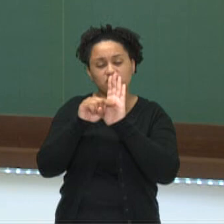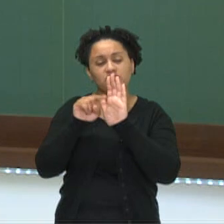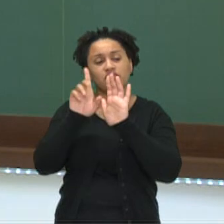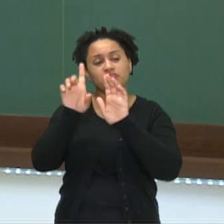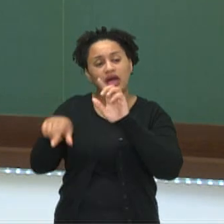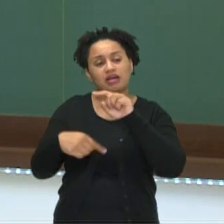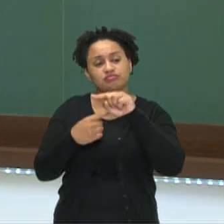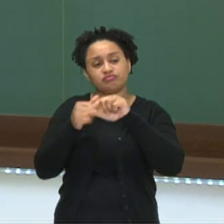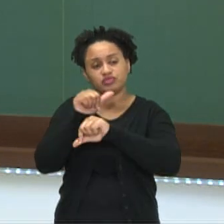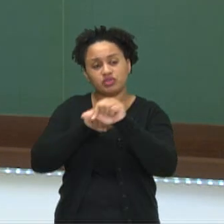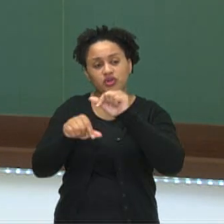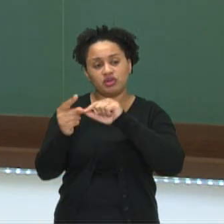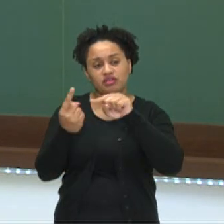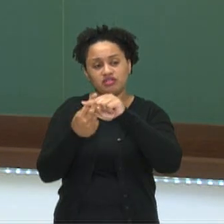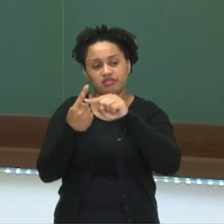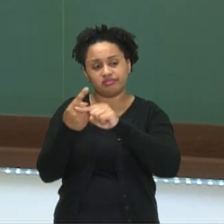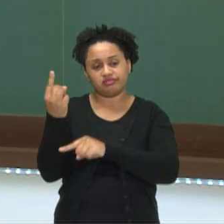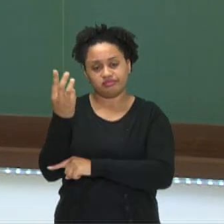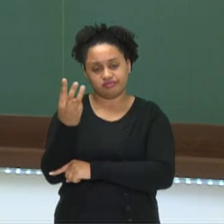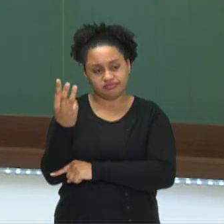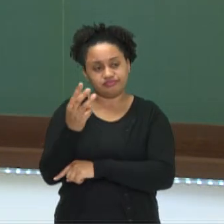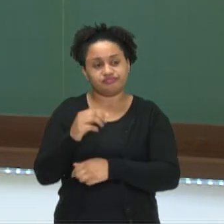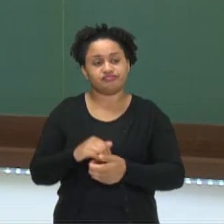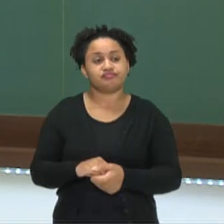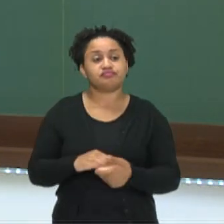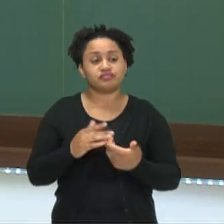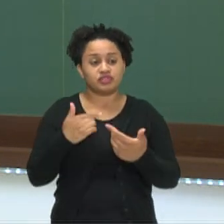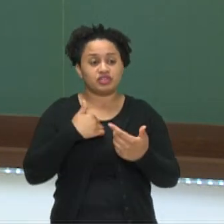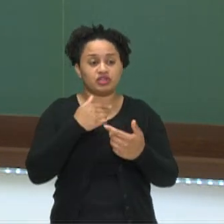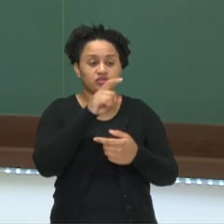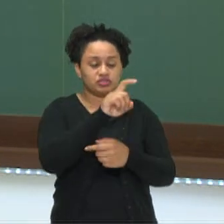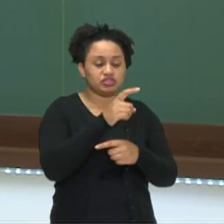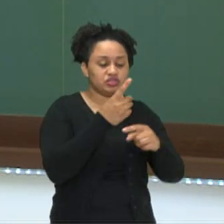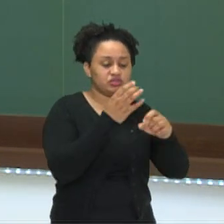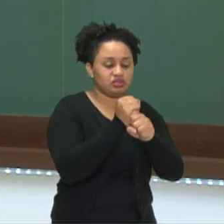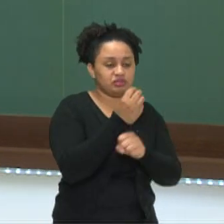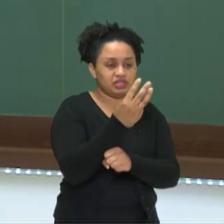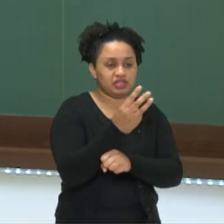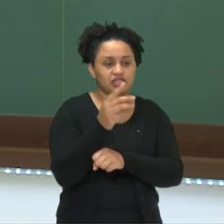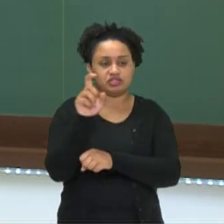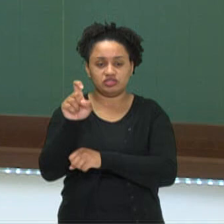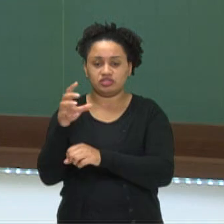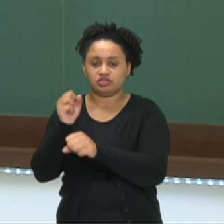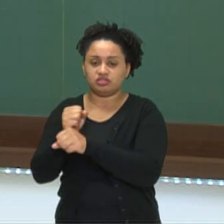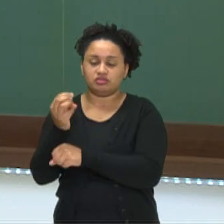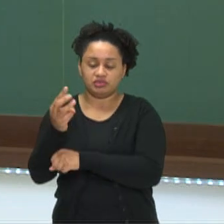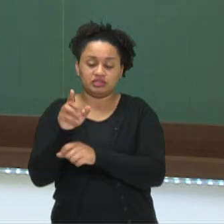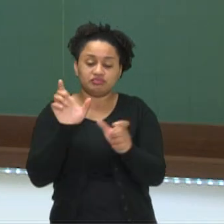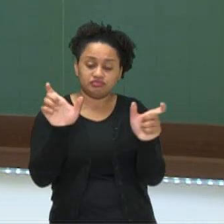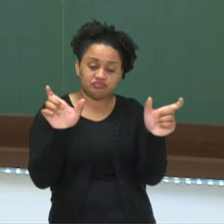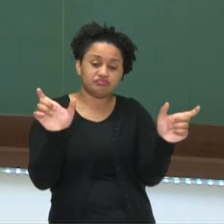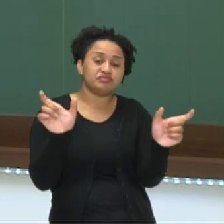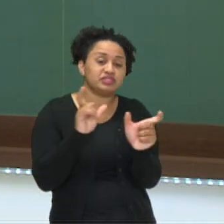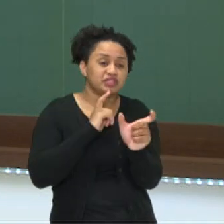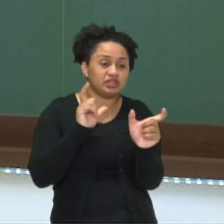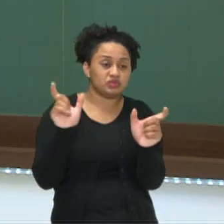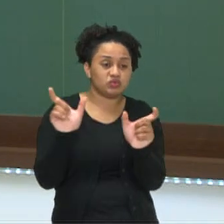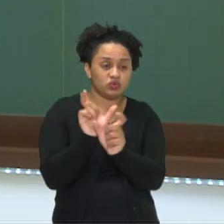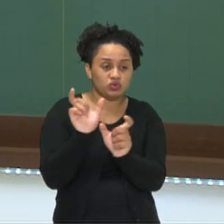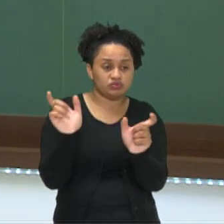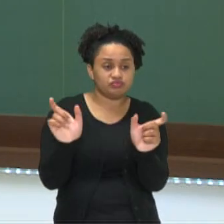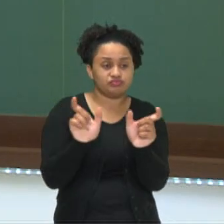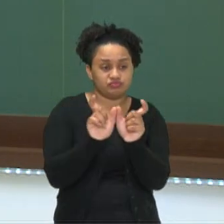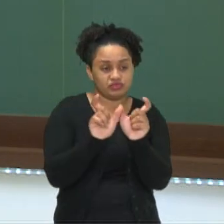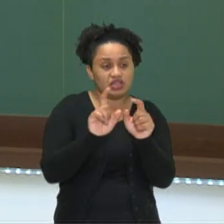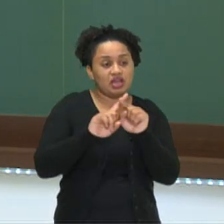mais 3, ok? E agora, x mais 3 com x mais 3 é o meu novo fator comum e eu coloco em evidência. Vai